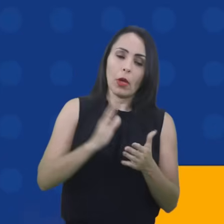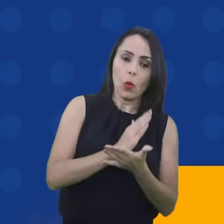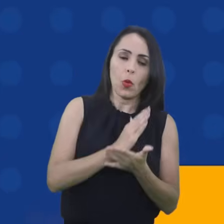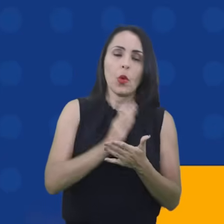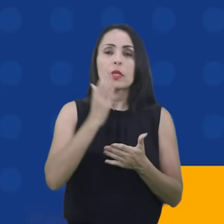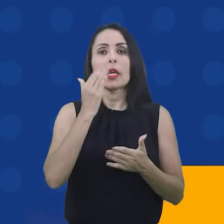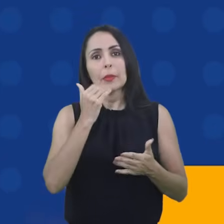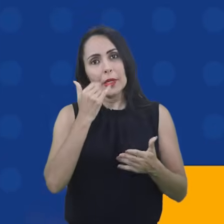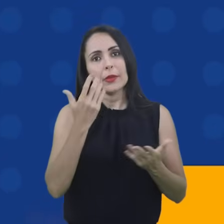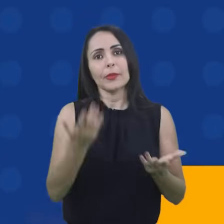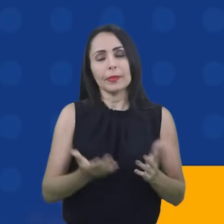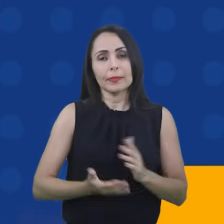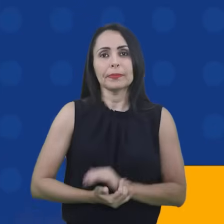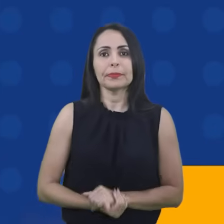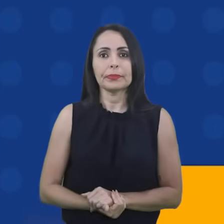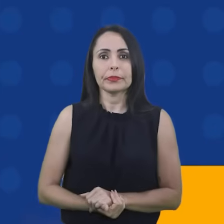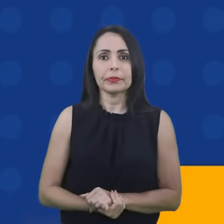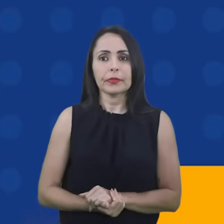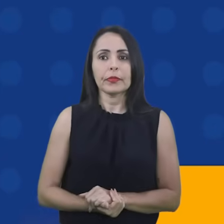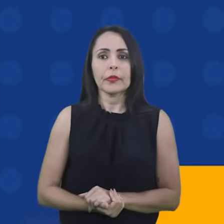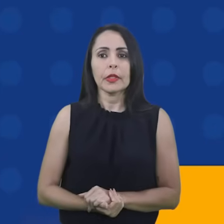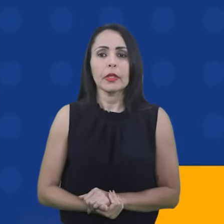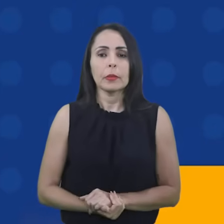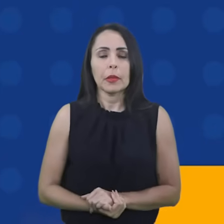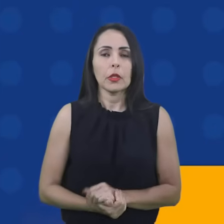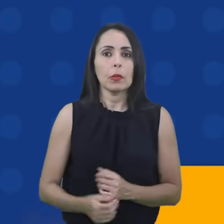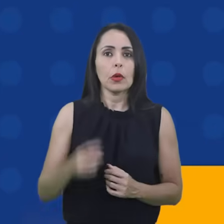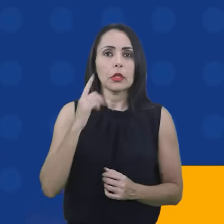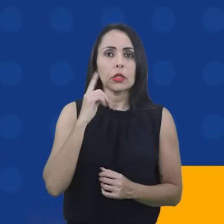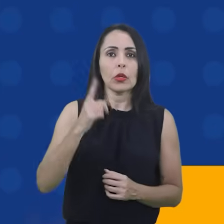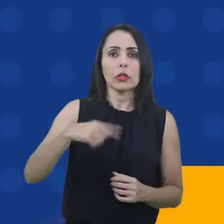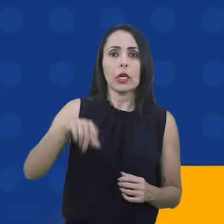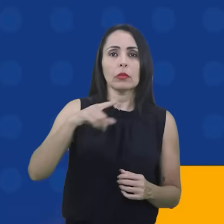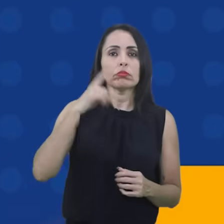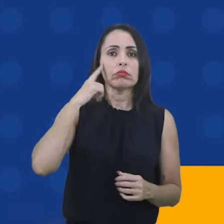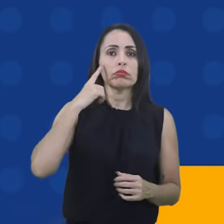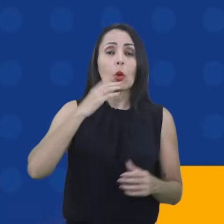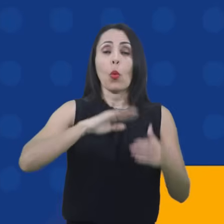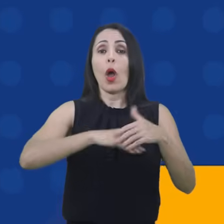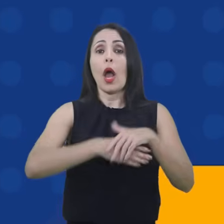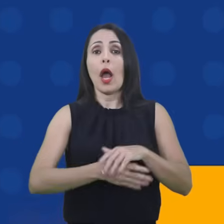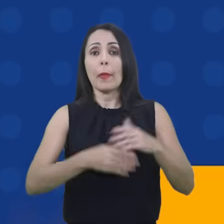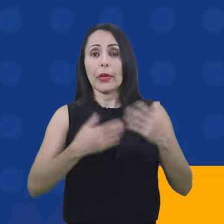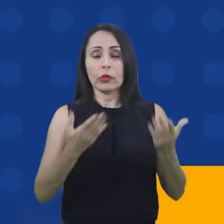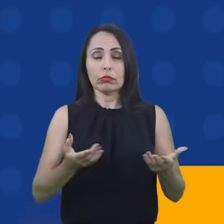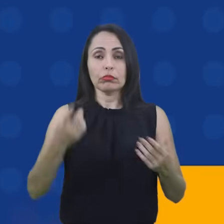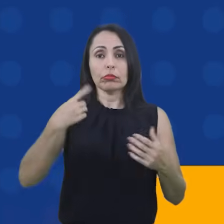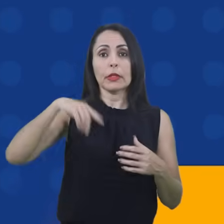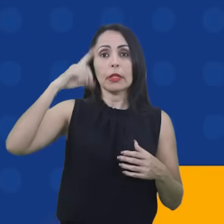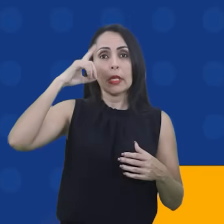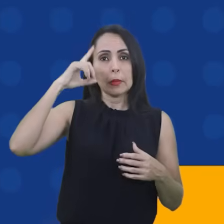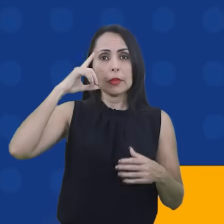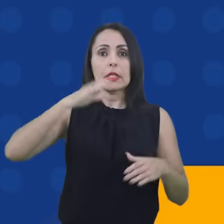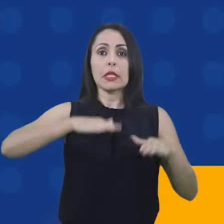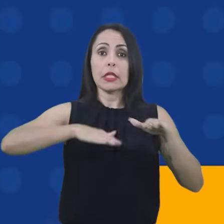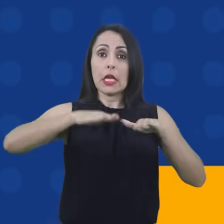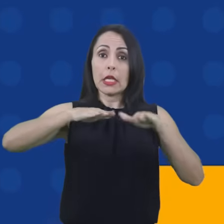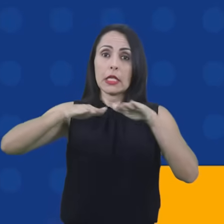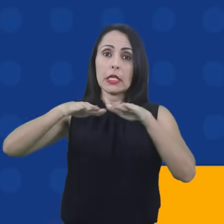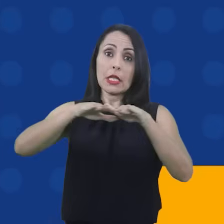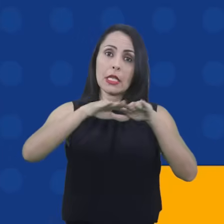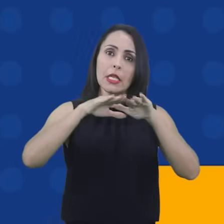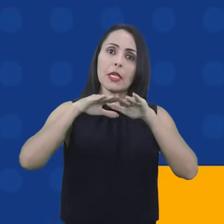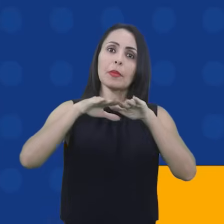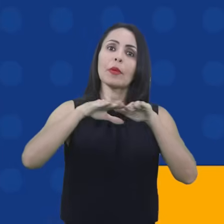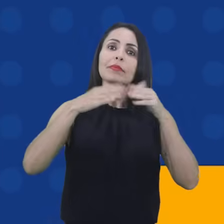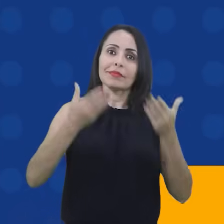gente não pode ser tão radical, mas a gente também não pode tornar ele um hábito, né, diário. A gente precisa de equilíbrio em tudo